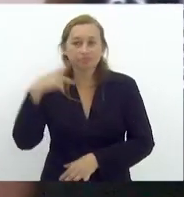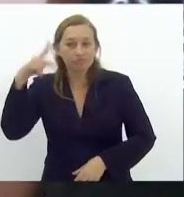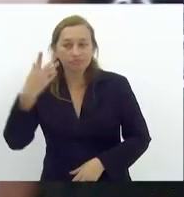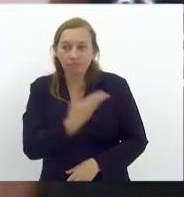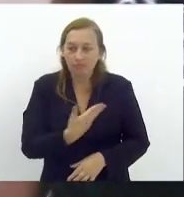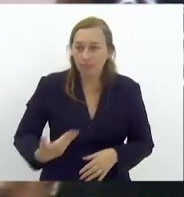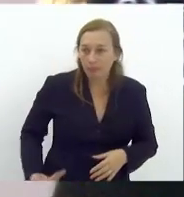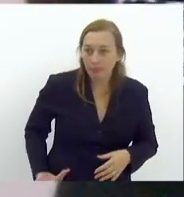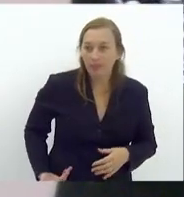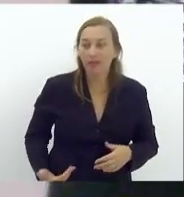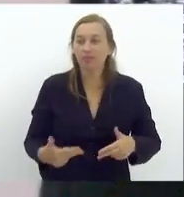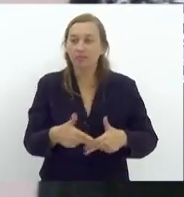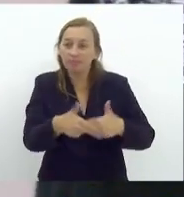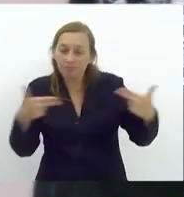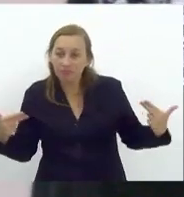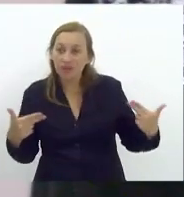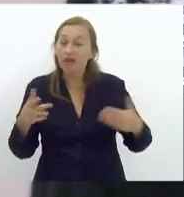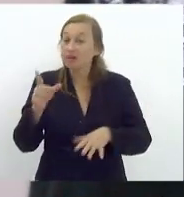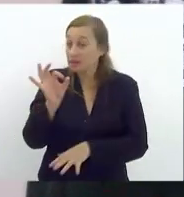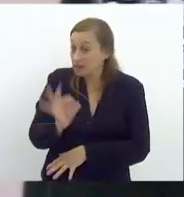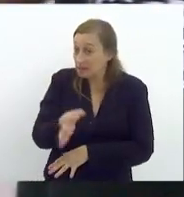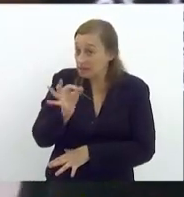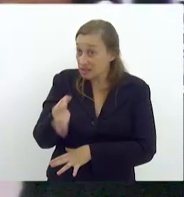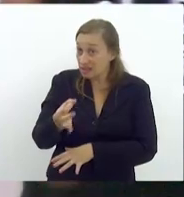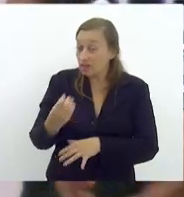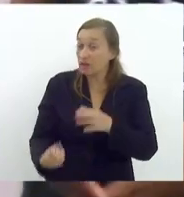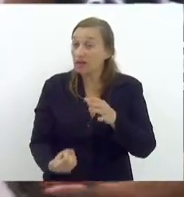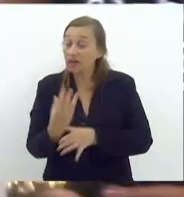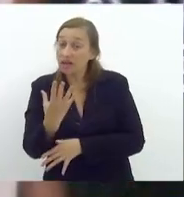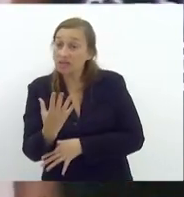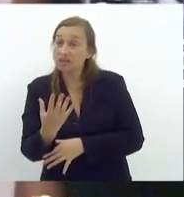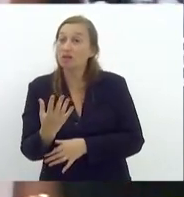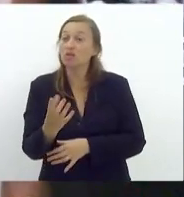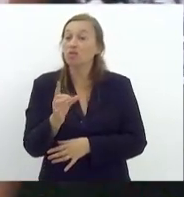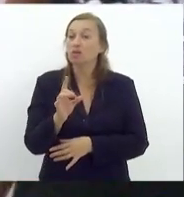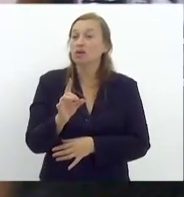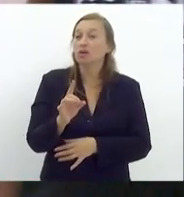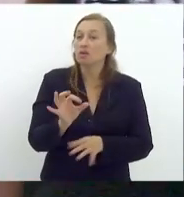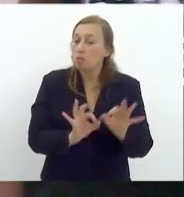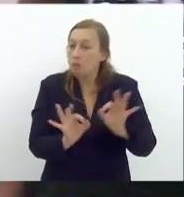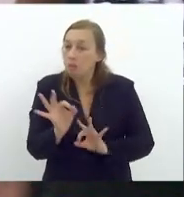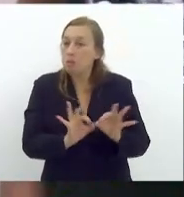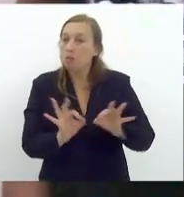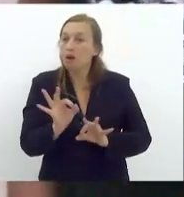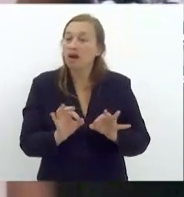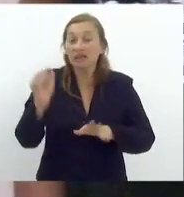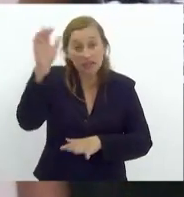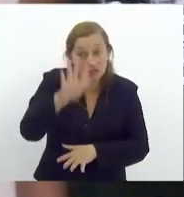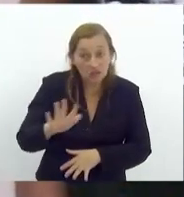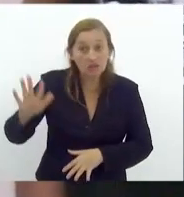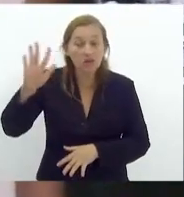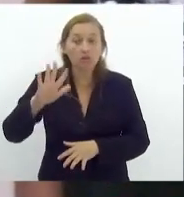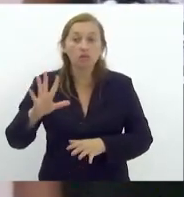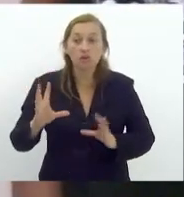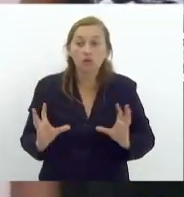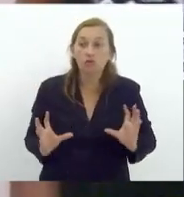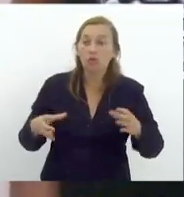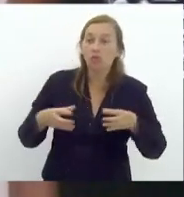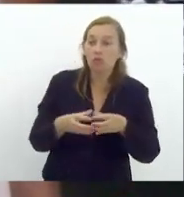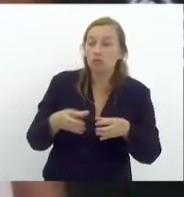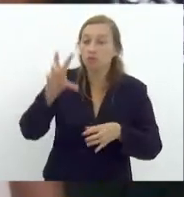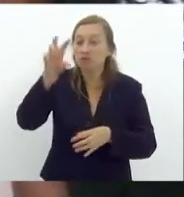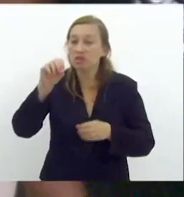hip hop lá no DF mas é lógico que essa é uma construção que ela é feita também alinhada finalmente com a galera do